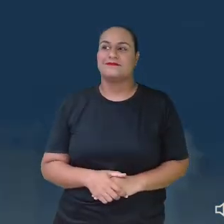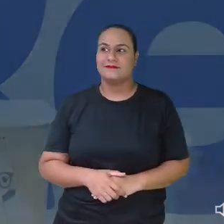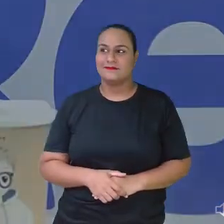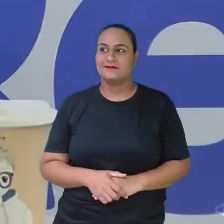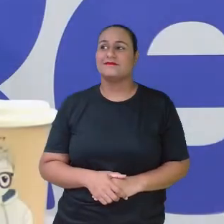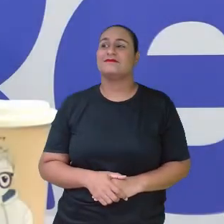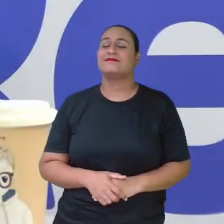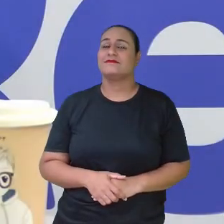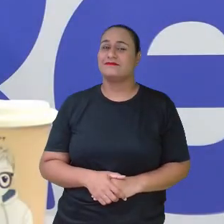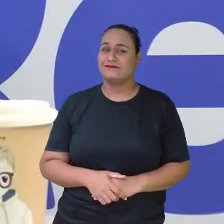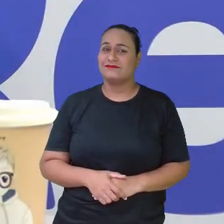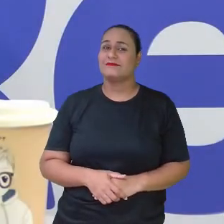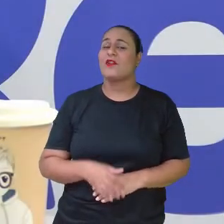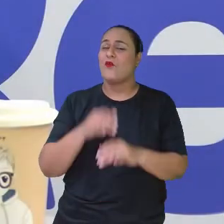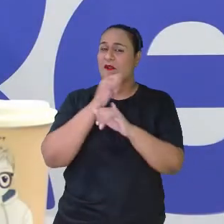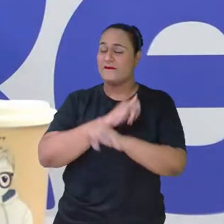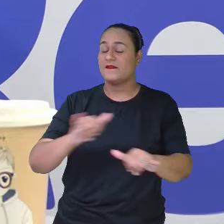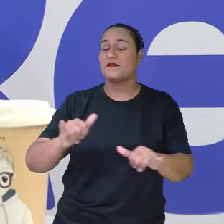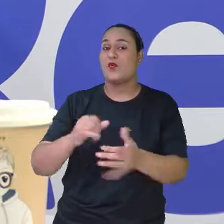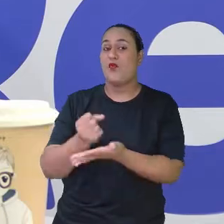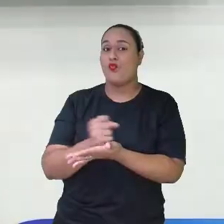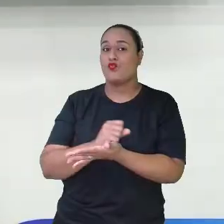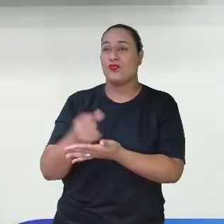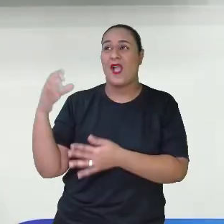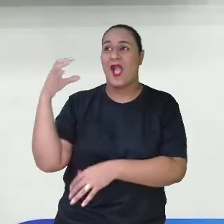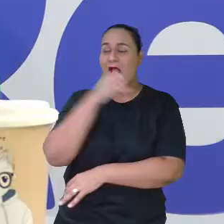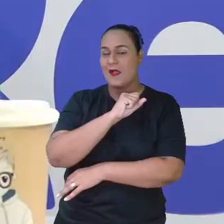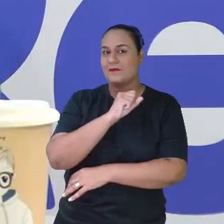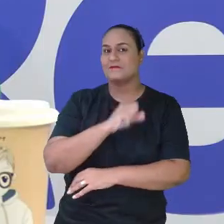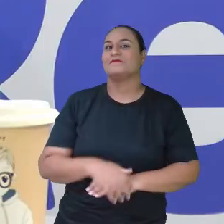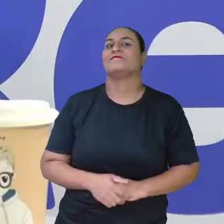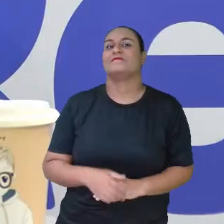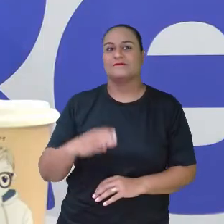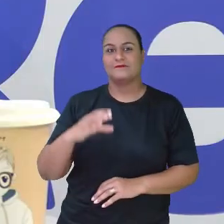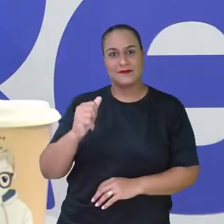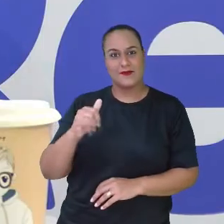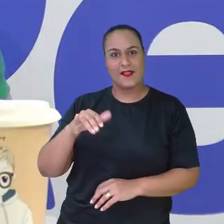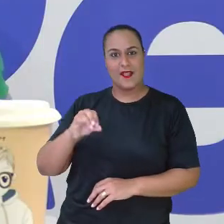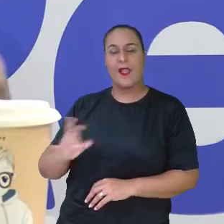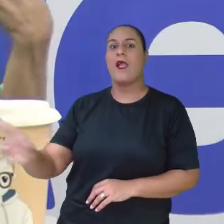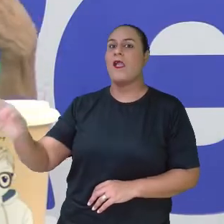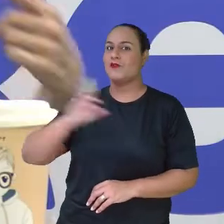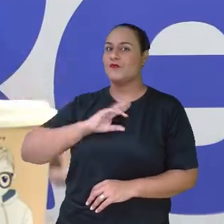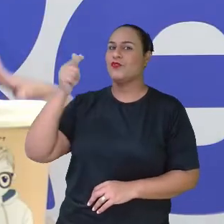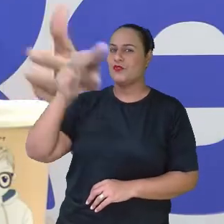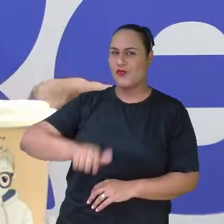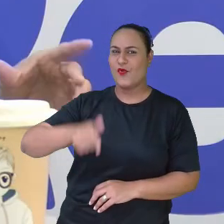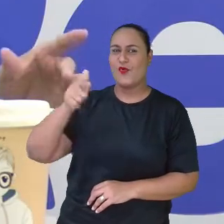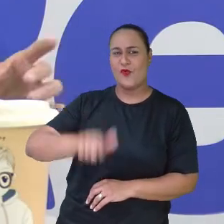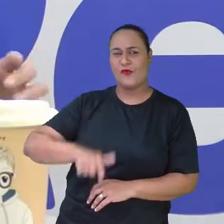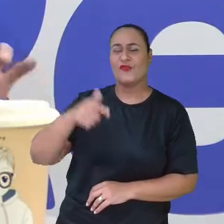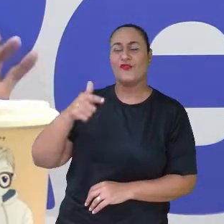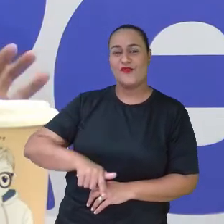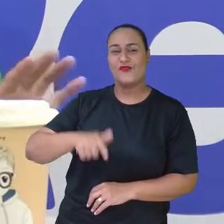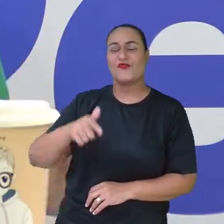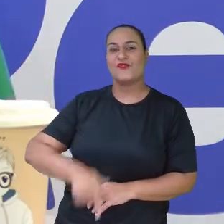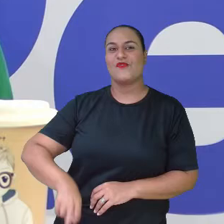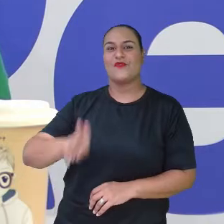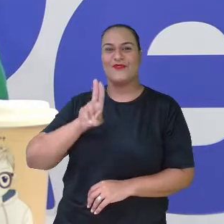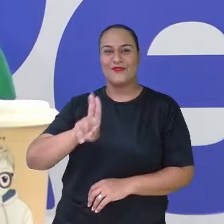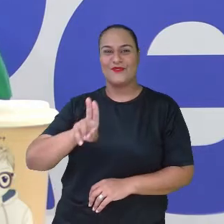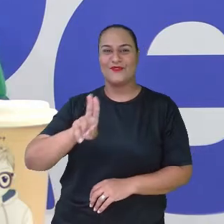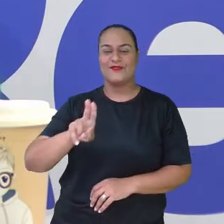Eu não disse que o jogo era corrido. A mesma coisa, U. Caio colocou de novo. Caio tá mudando assim, de novo, para não repetir